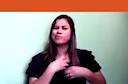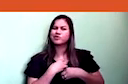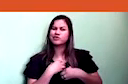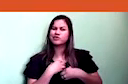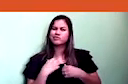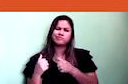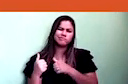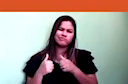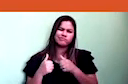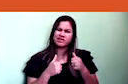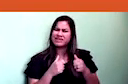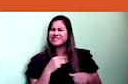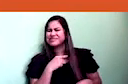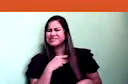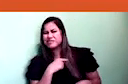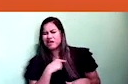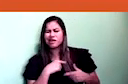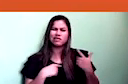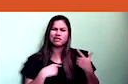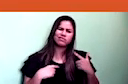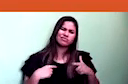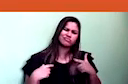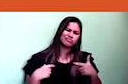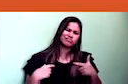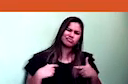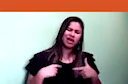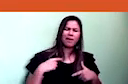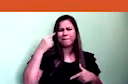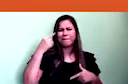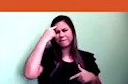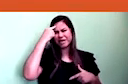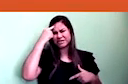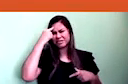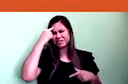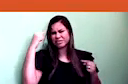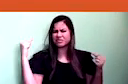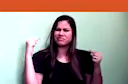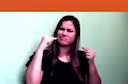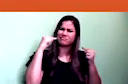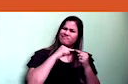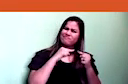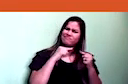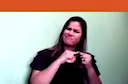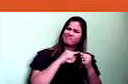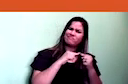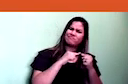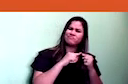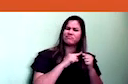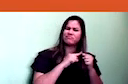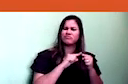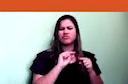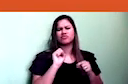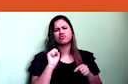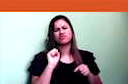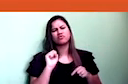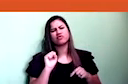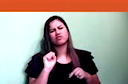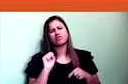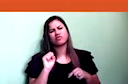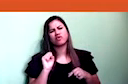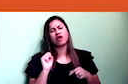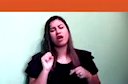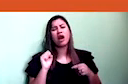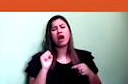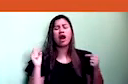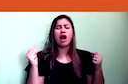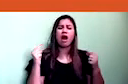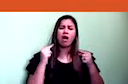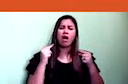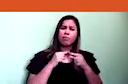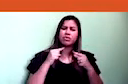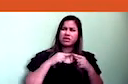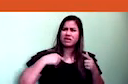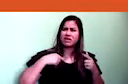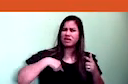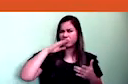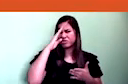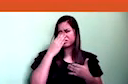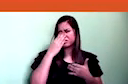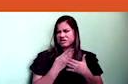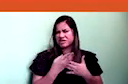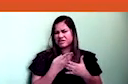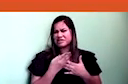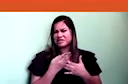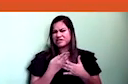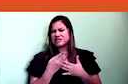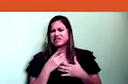os pensamentos não estão alinhados, às vezes até com as minhas crenças. Então, nós devemos